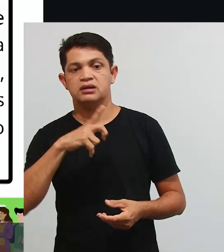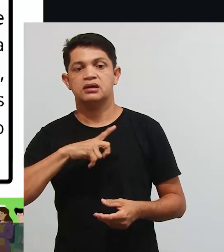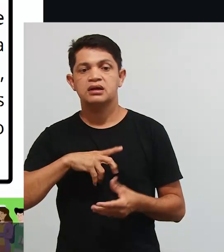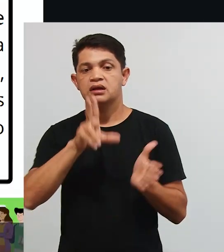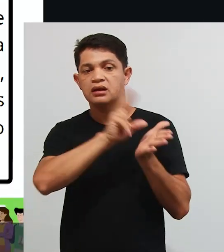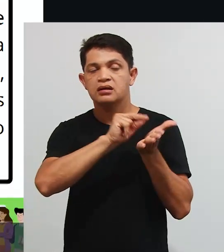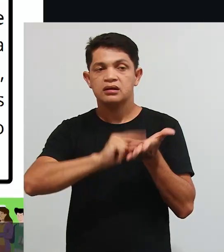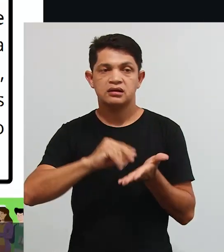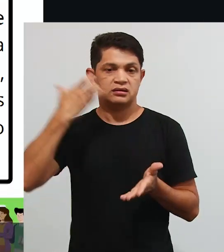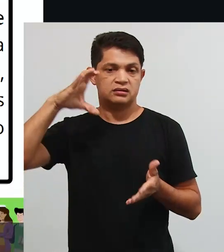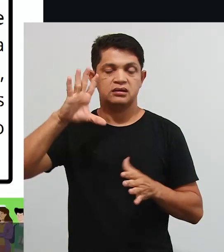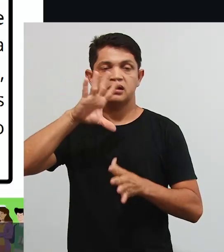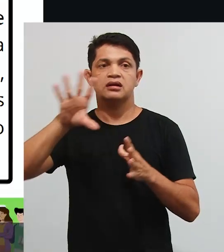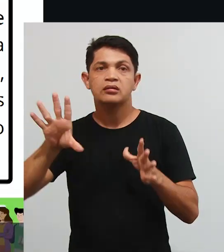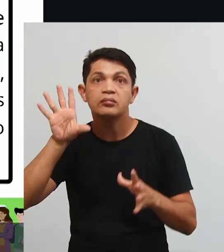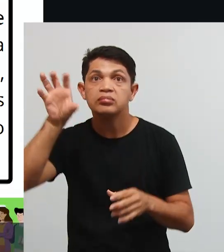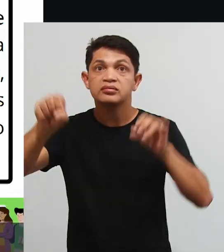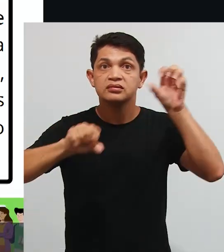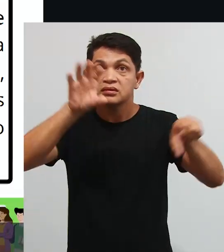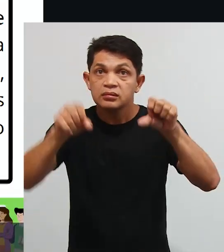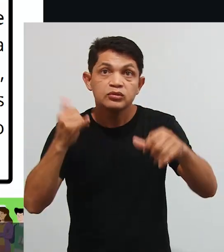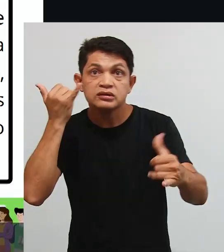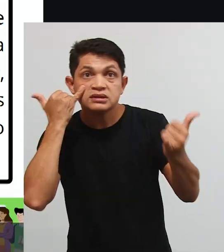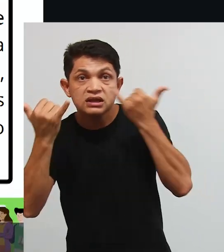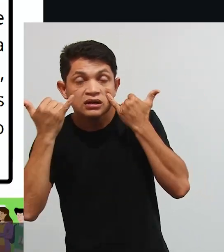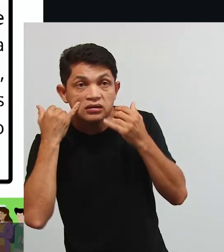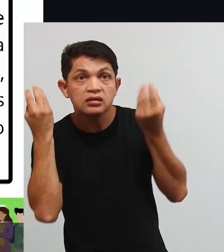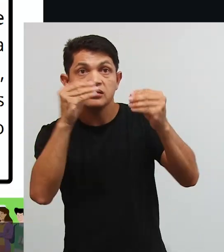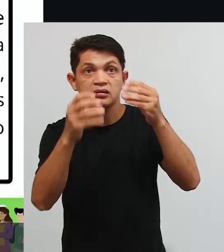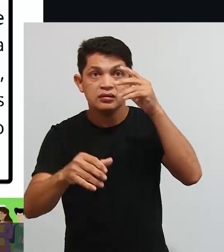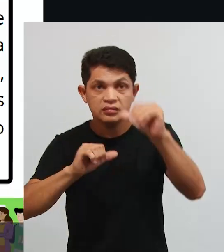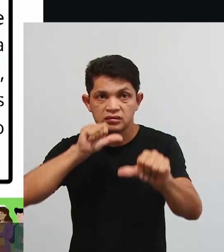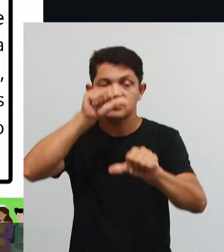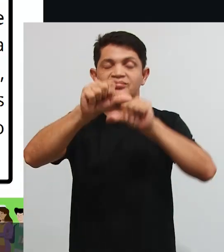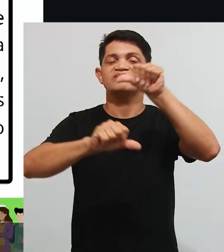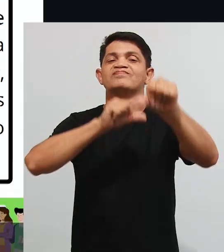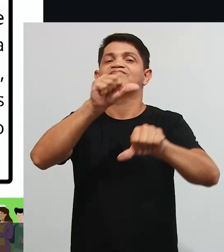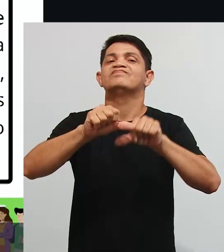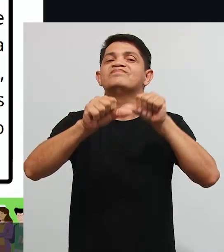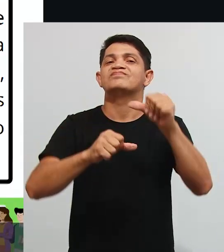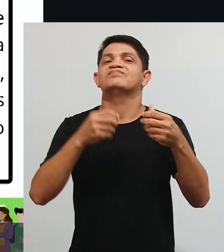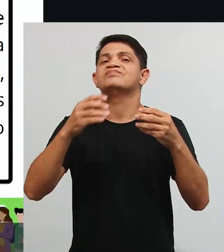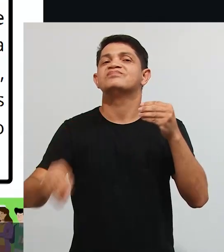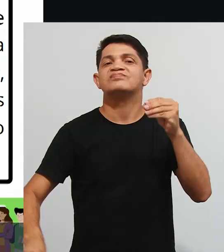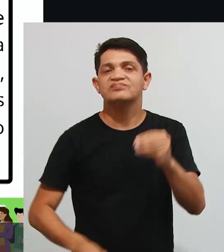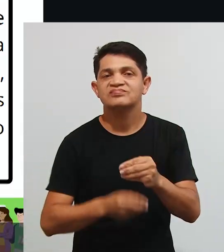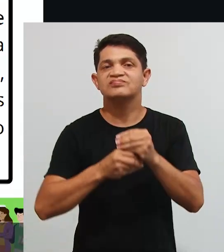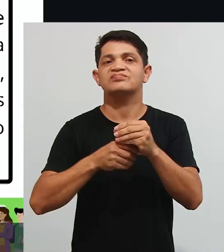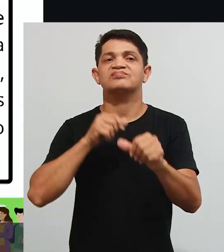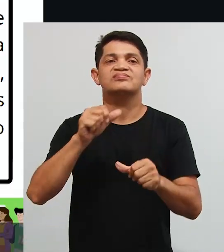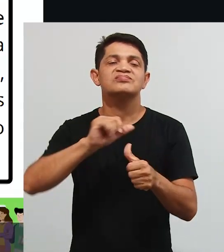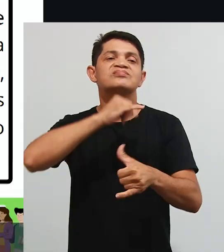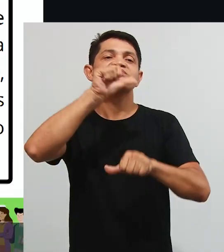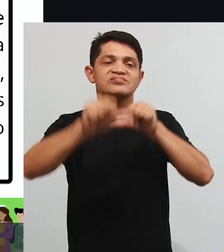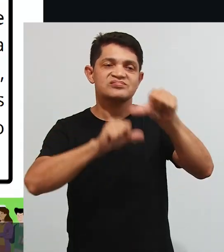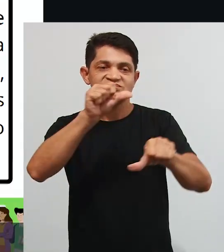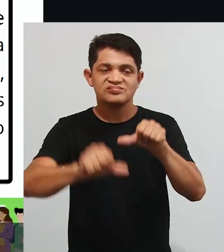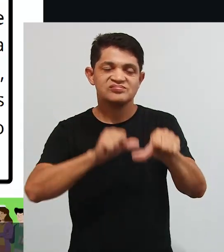ele vai buscar o quê? Ele vai buscar se transformar, gerar que produto? Ele gera um